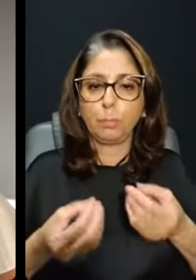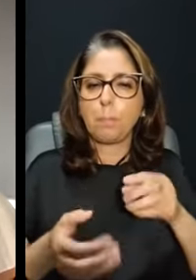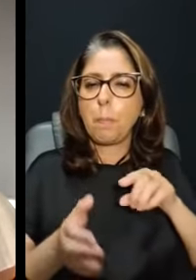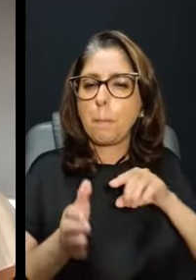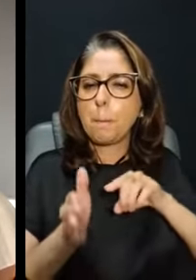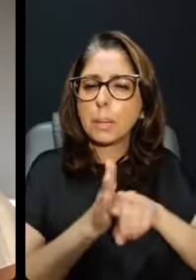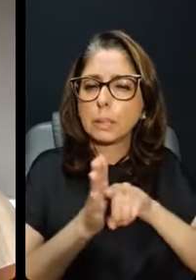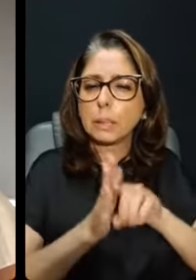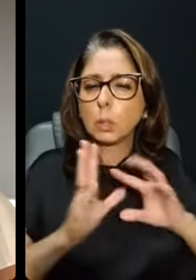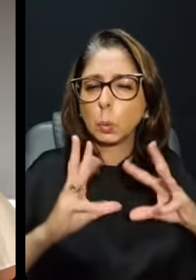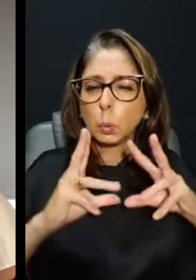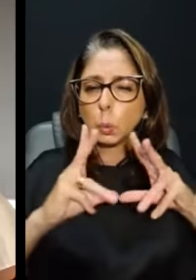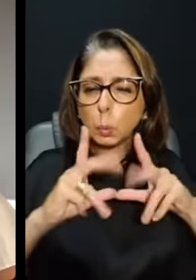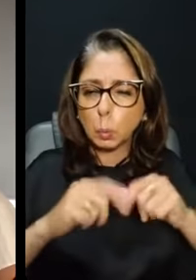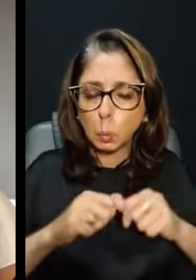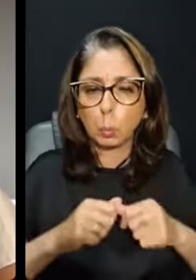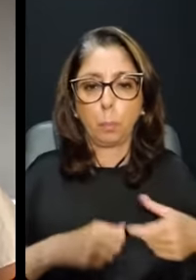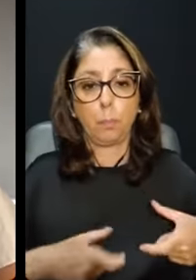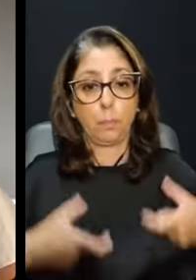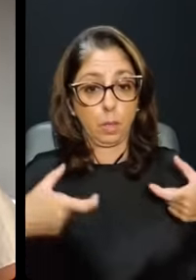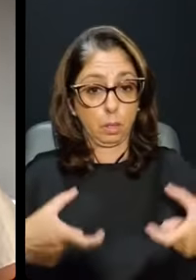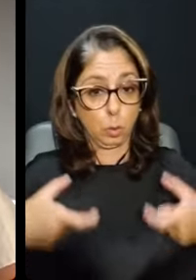mobilidade reduzida, grávidas,